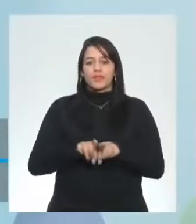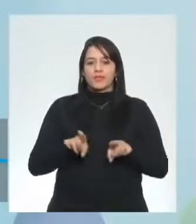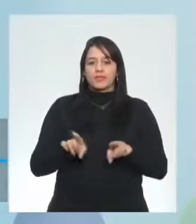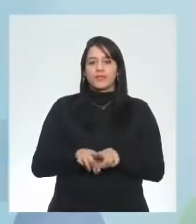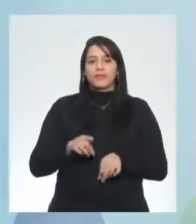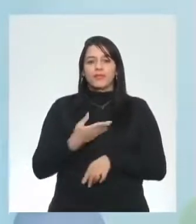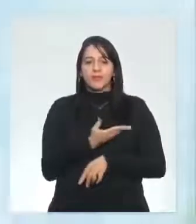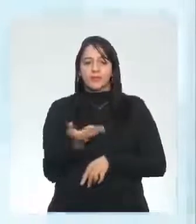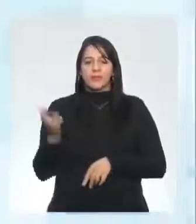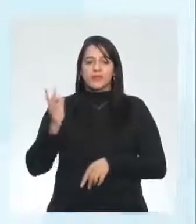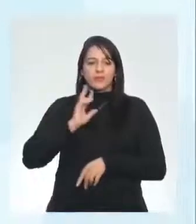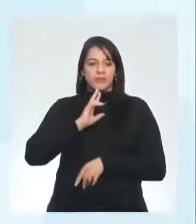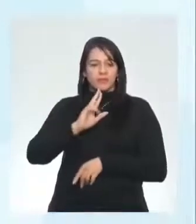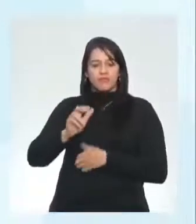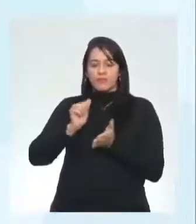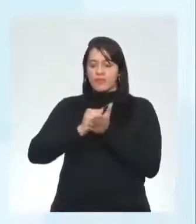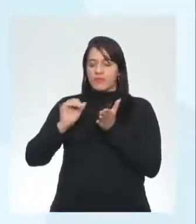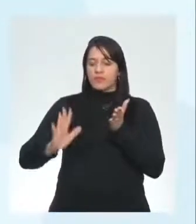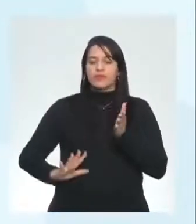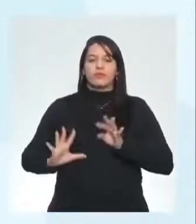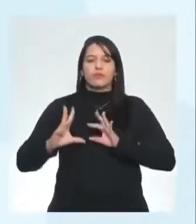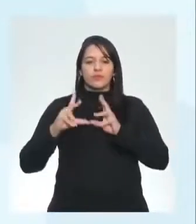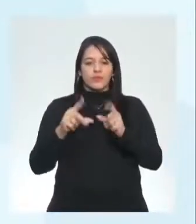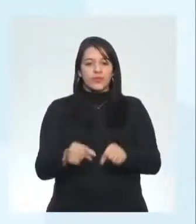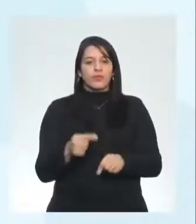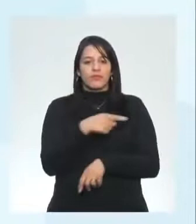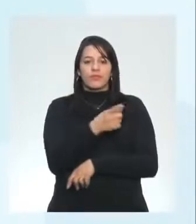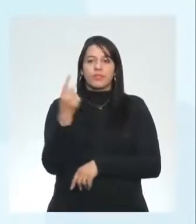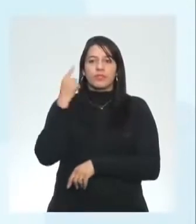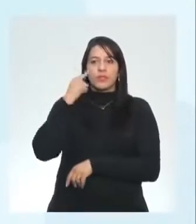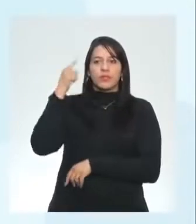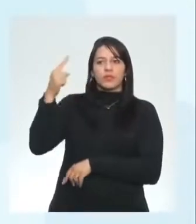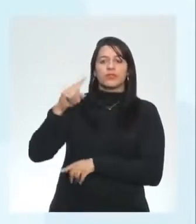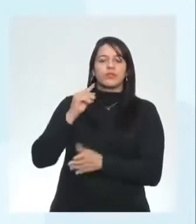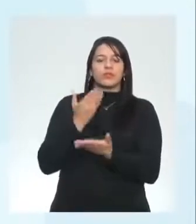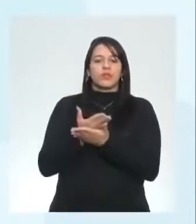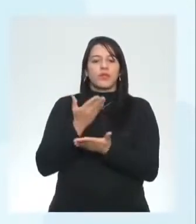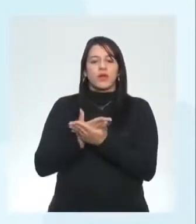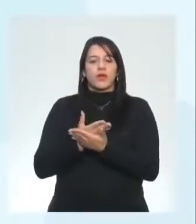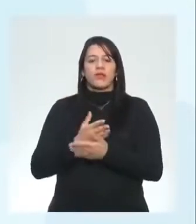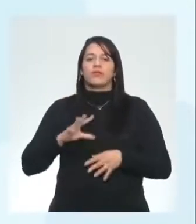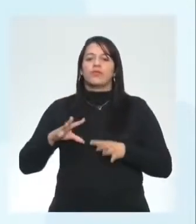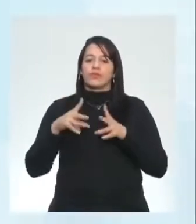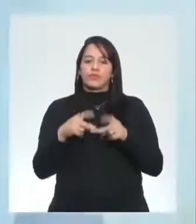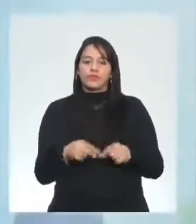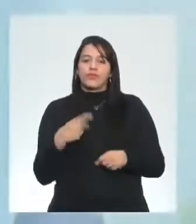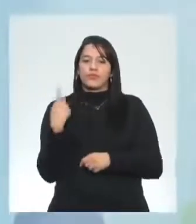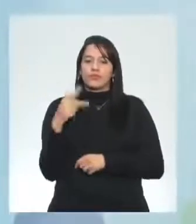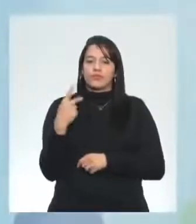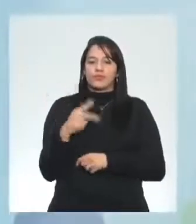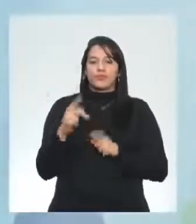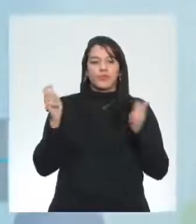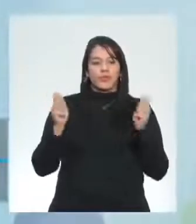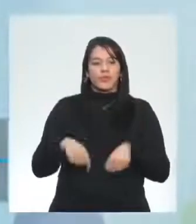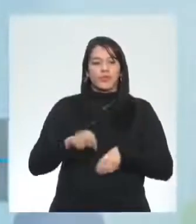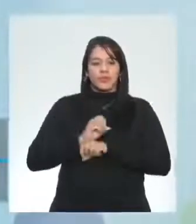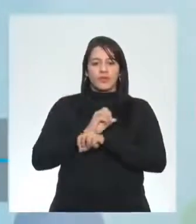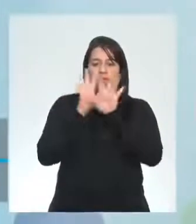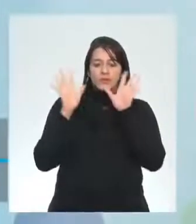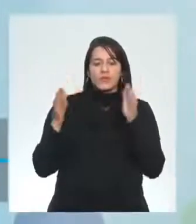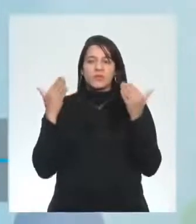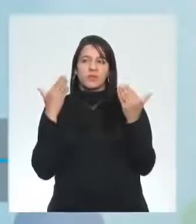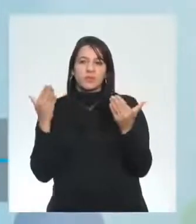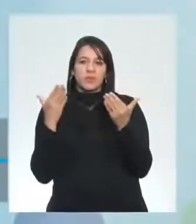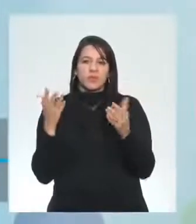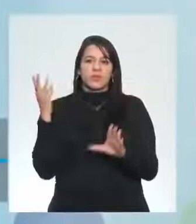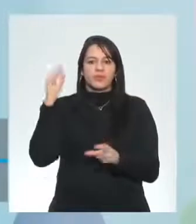sempre, resolver as atividades, que aí você consegue ter uma noção daquilo que está, então, te deixando com mais dúvidas